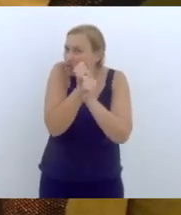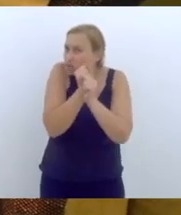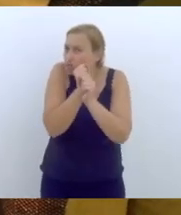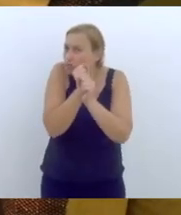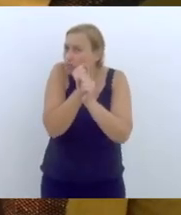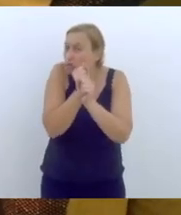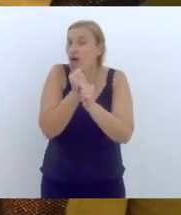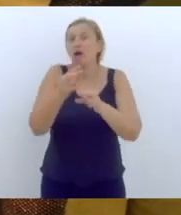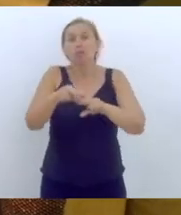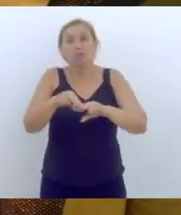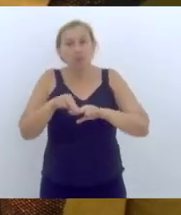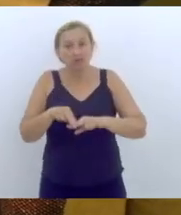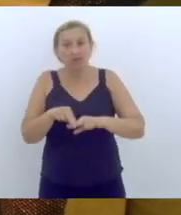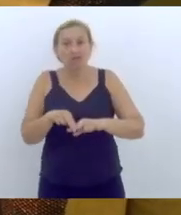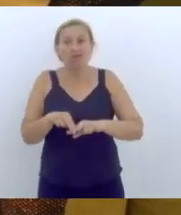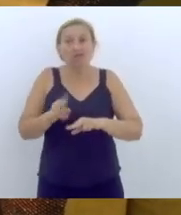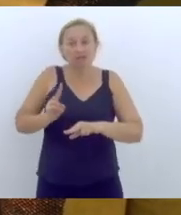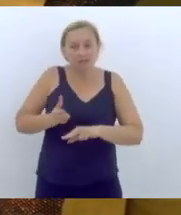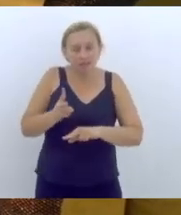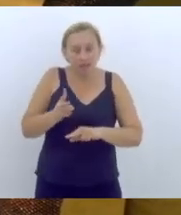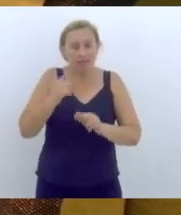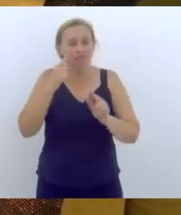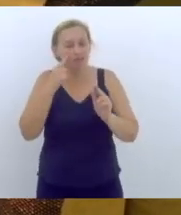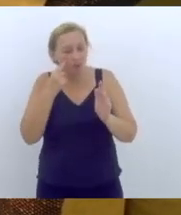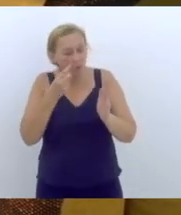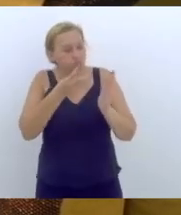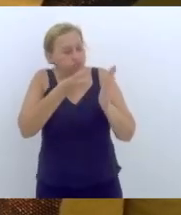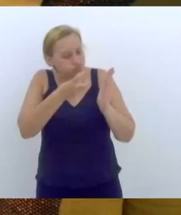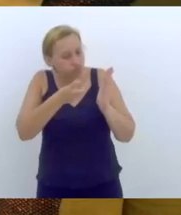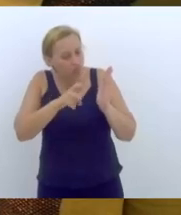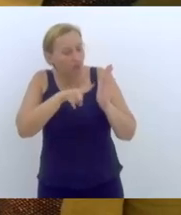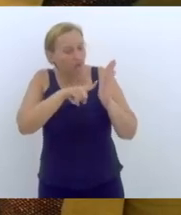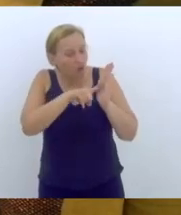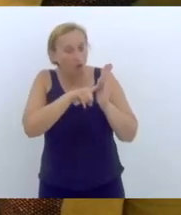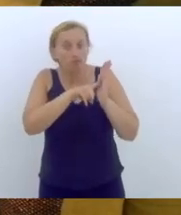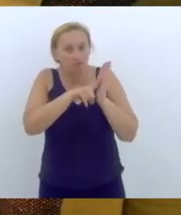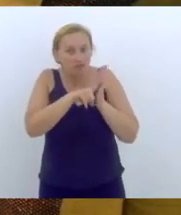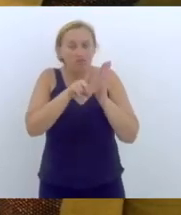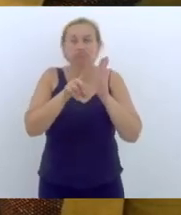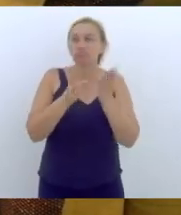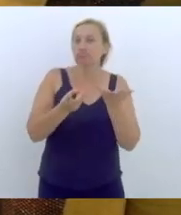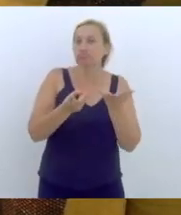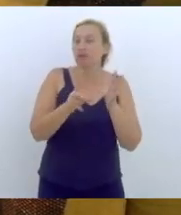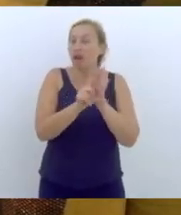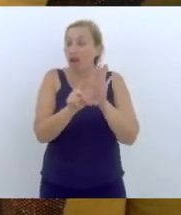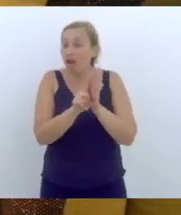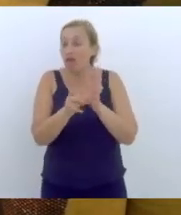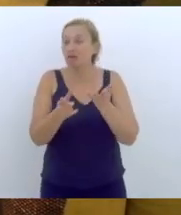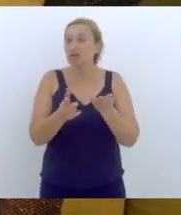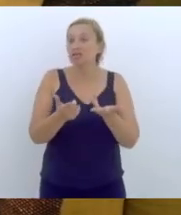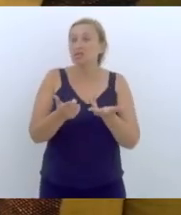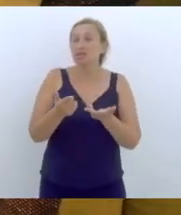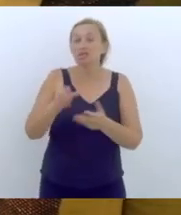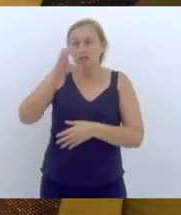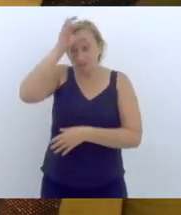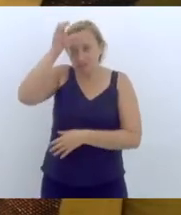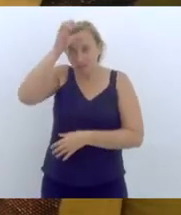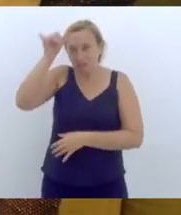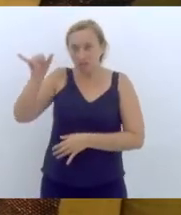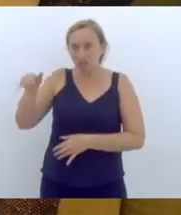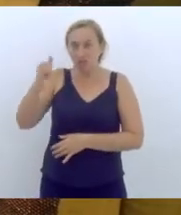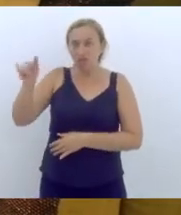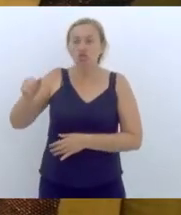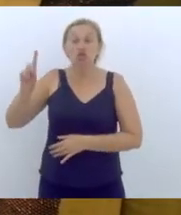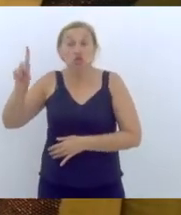20 anos depois, por isso a gente tem que estar sempre revendo as leis, atualizando, a deputada Tiaju traz um grande avanço